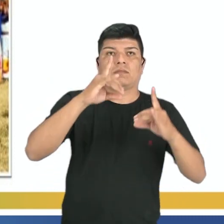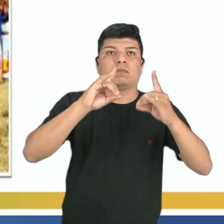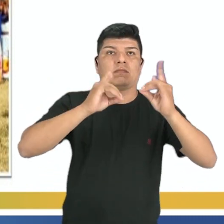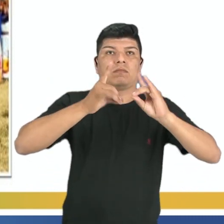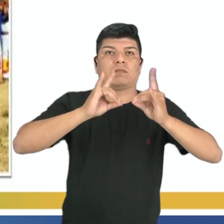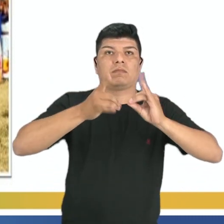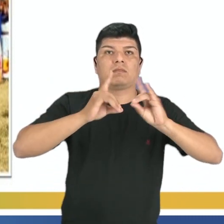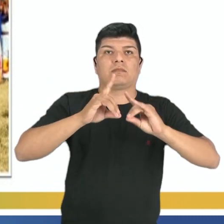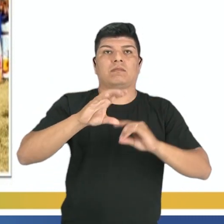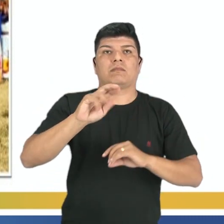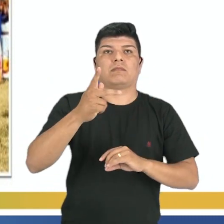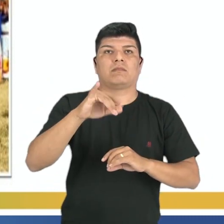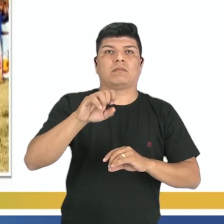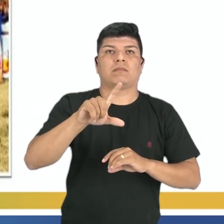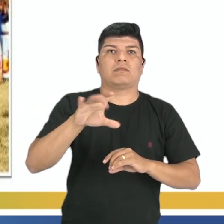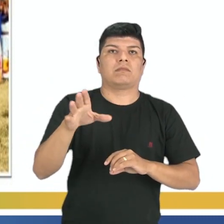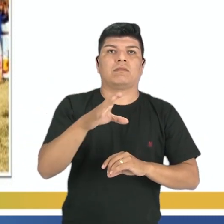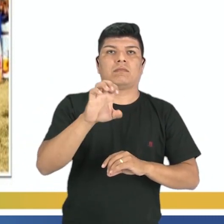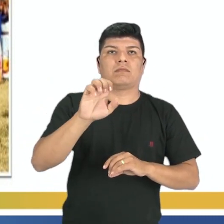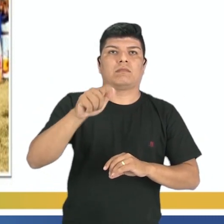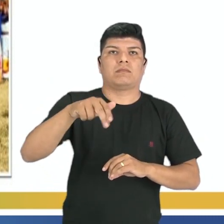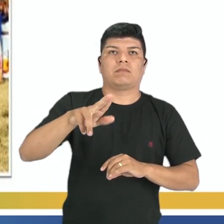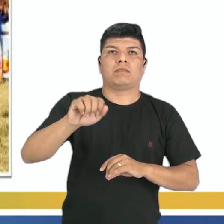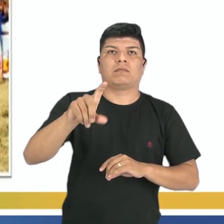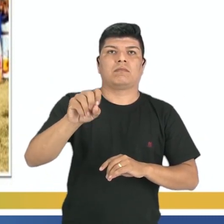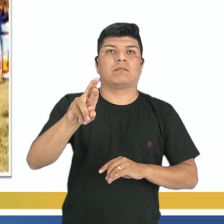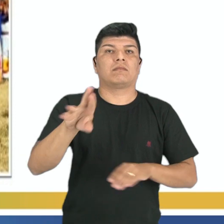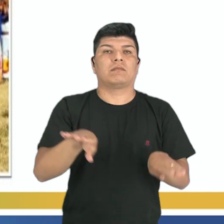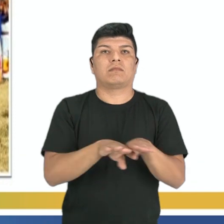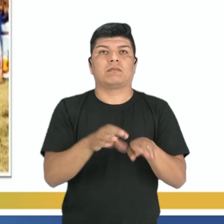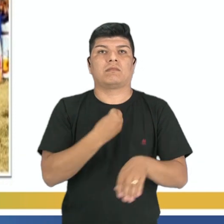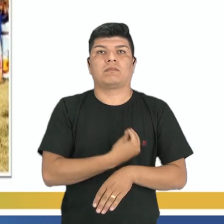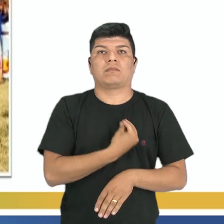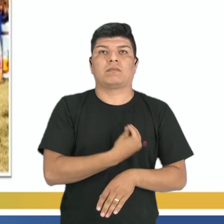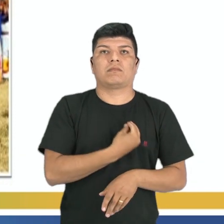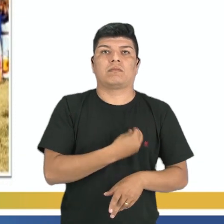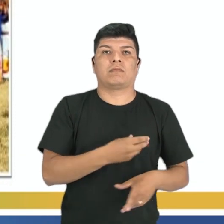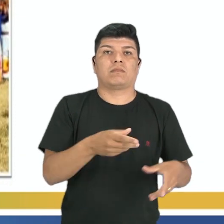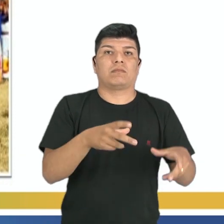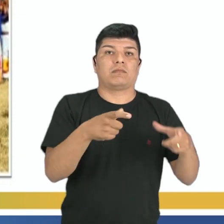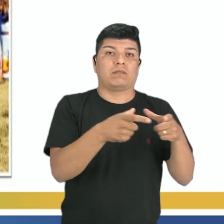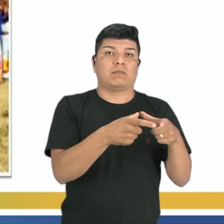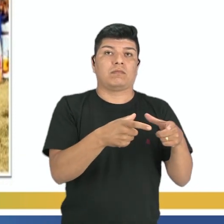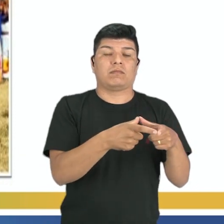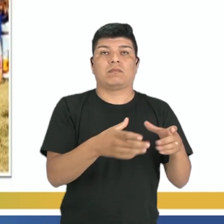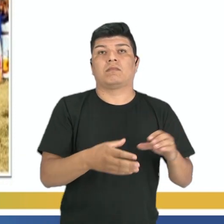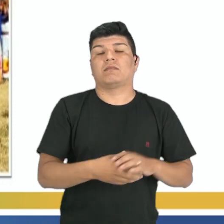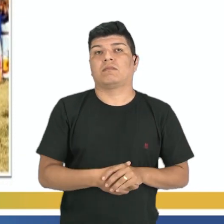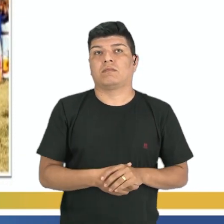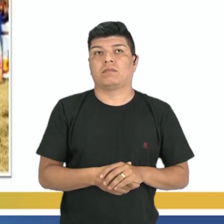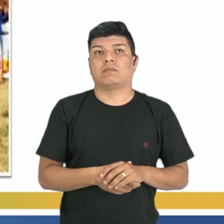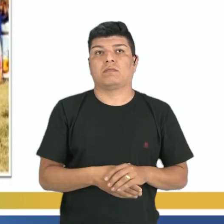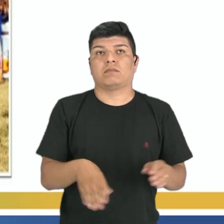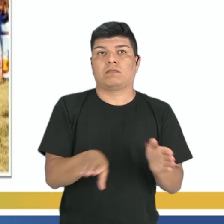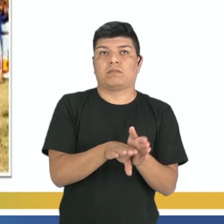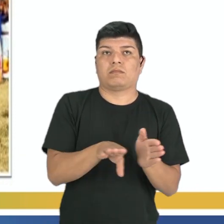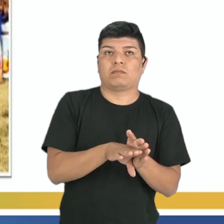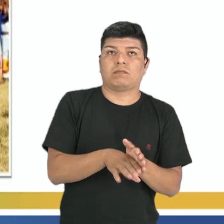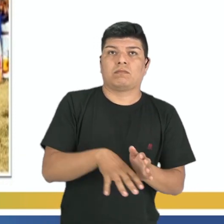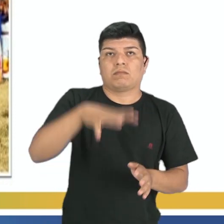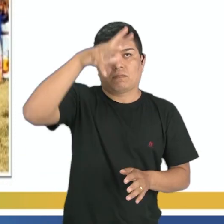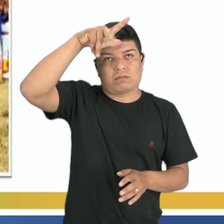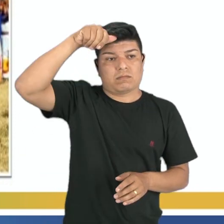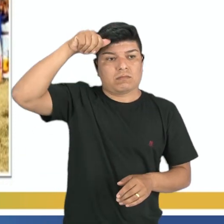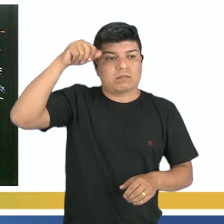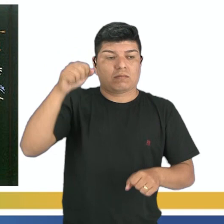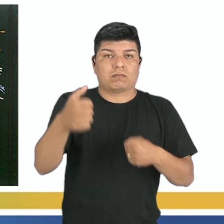Equador, tudo isso fazia parte, né, do território que eles ocupavam. Muitos autores colocam que eles até chegavam próximo aqui à Amazônia, próximo ao